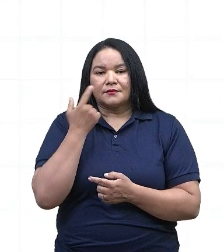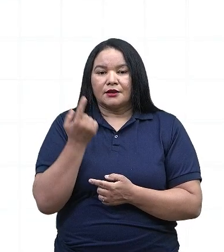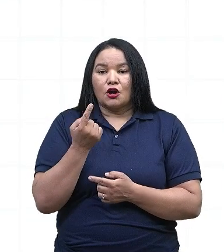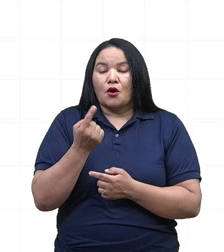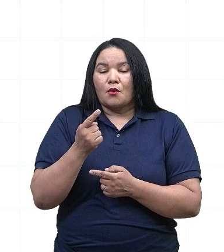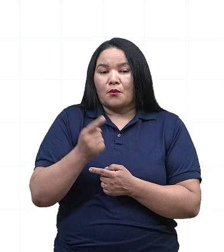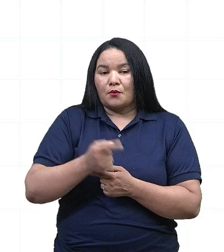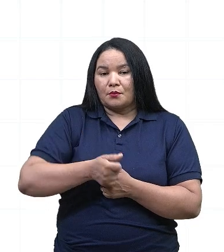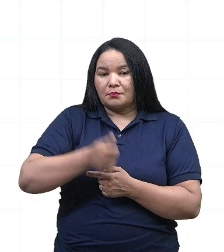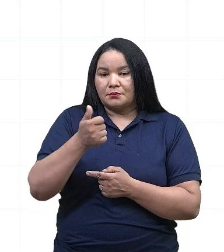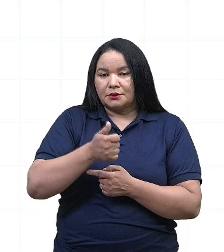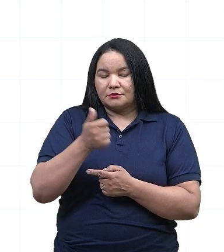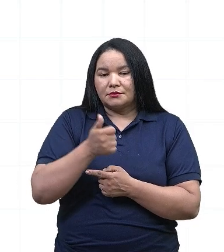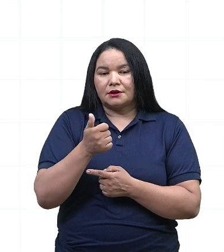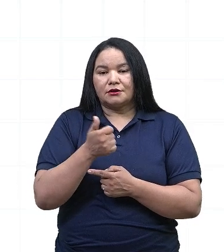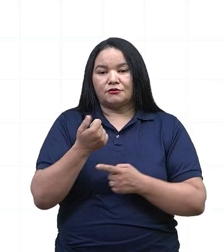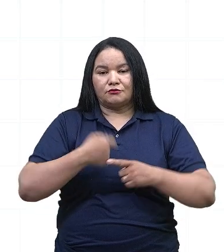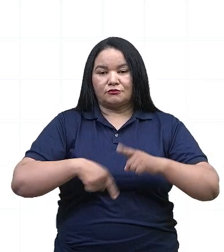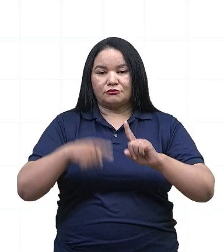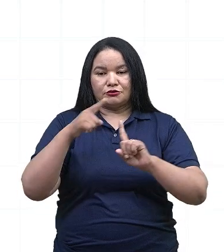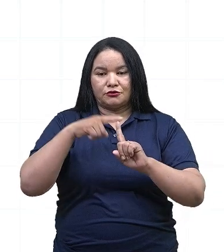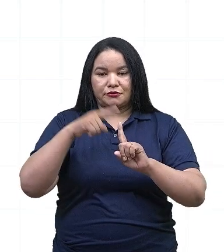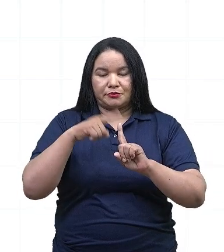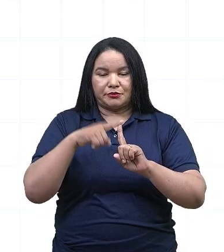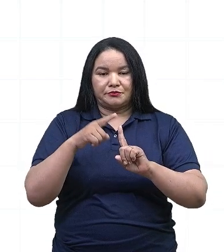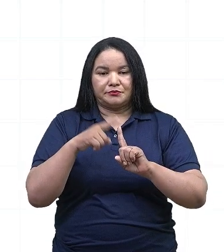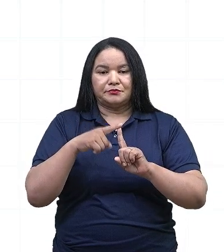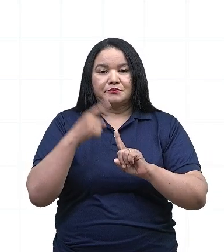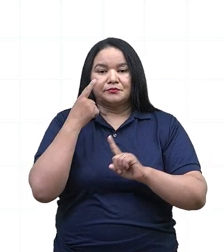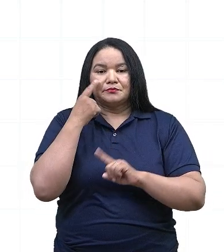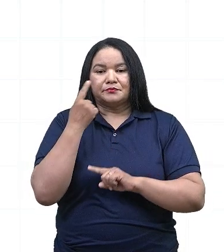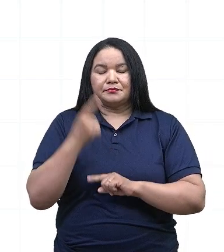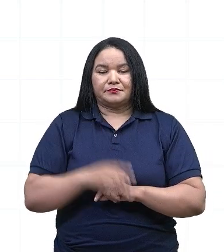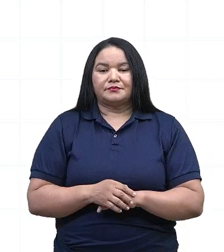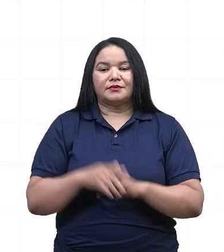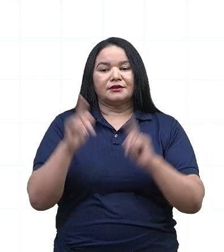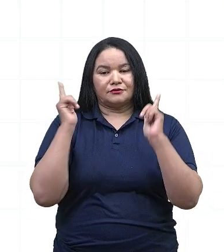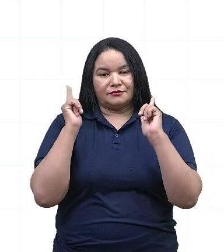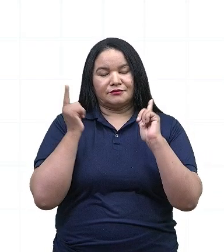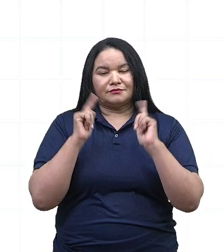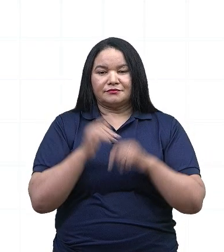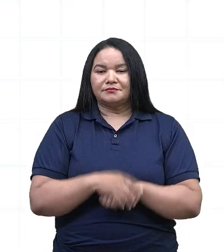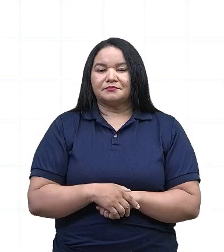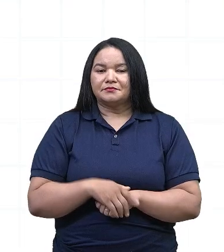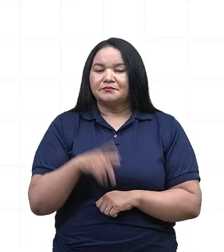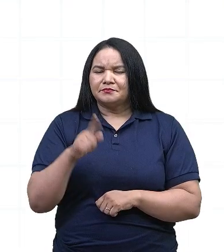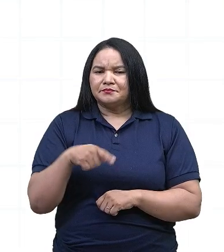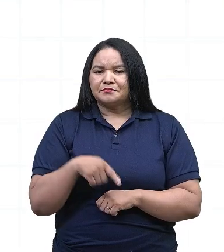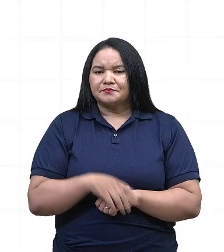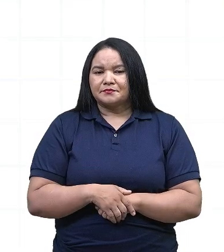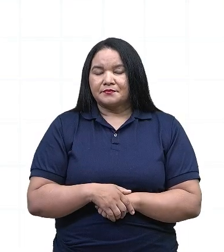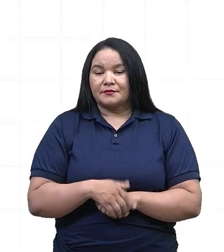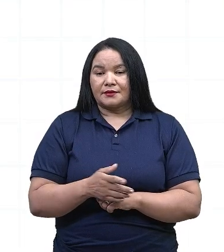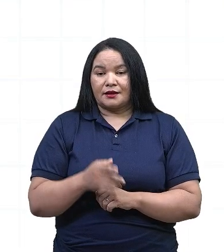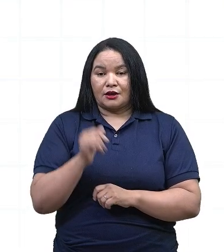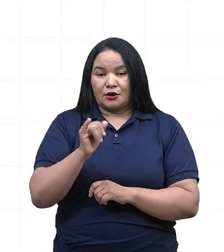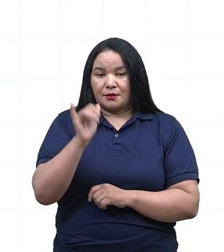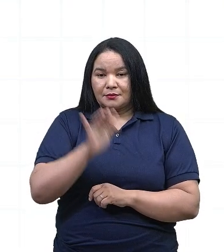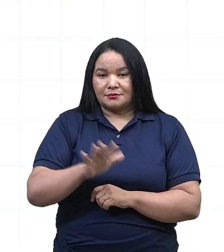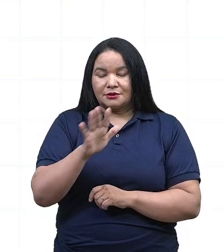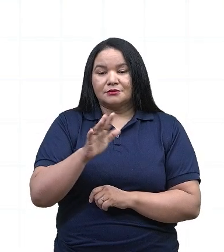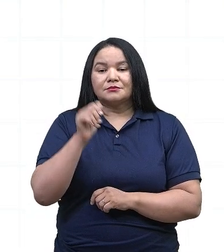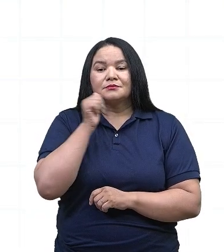primeiro estilo, a primeira modalidade, que é a recreação. A recreação, como a imagem mostra para a gente, né,